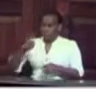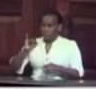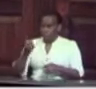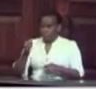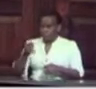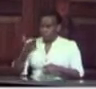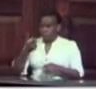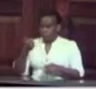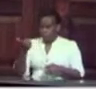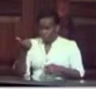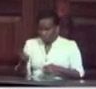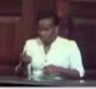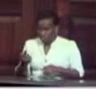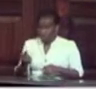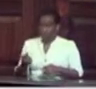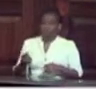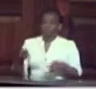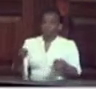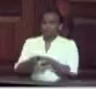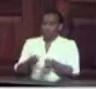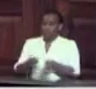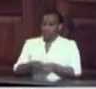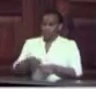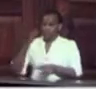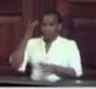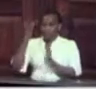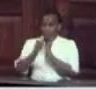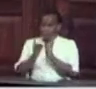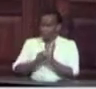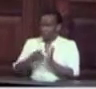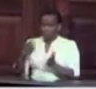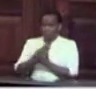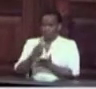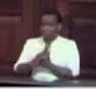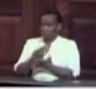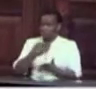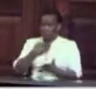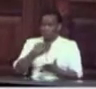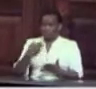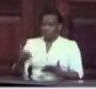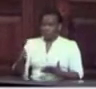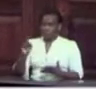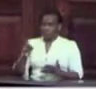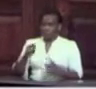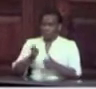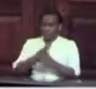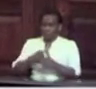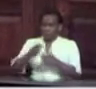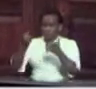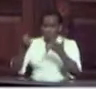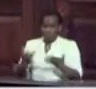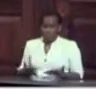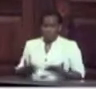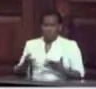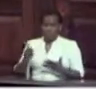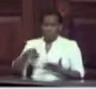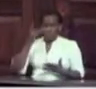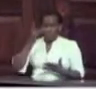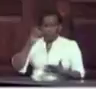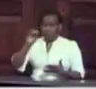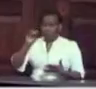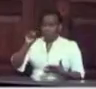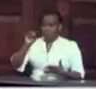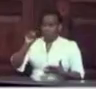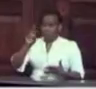janeiro de 2017. Acho que o decreto é ilegal, inclusive aqui no plenário, o primeiro a mencionar essa ilegalidade foi o deputado